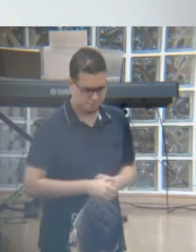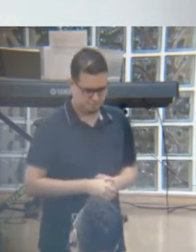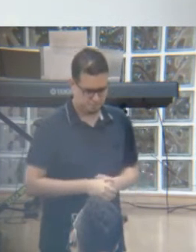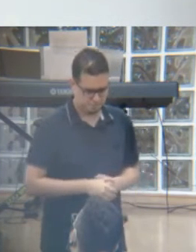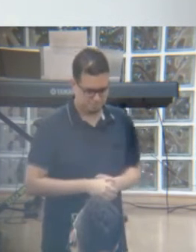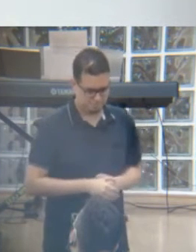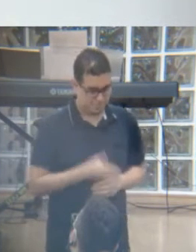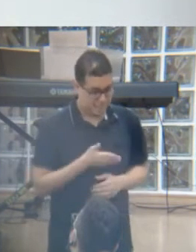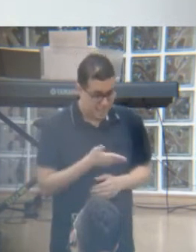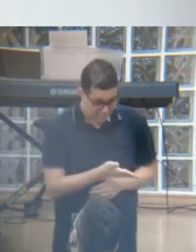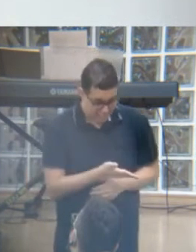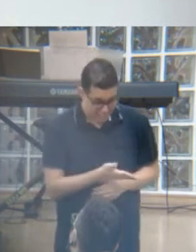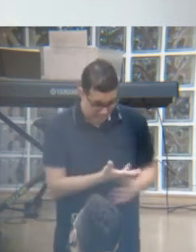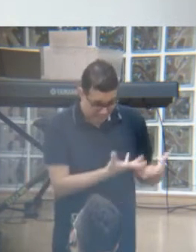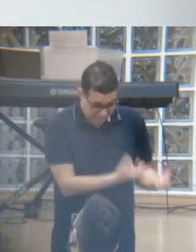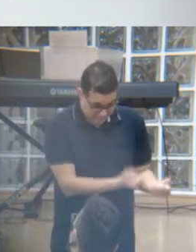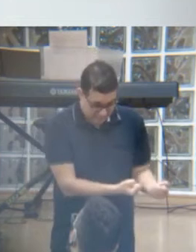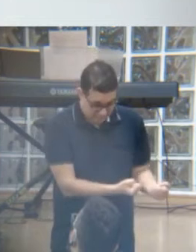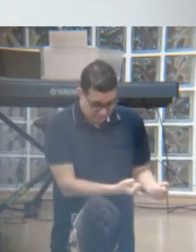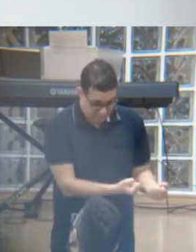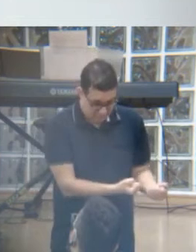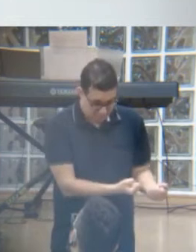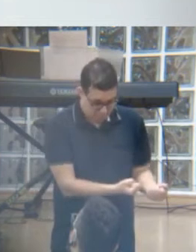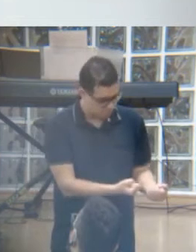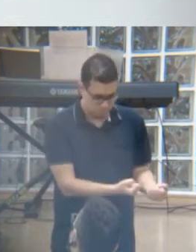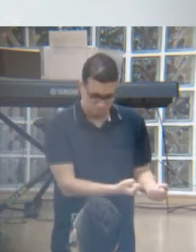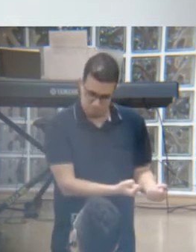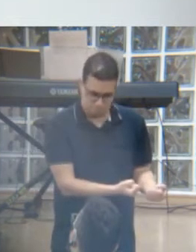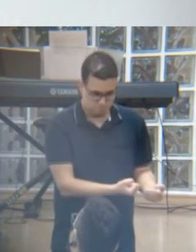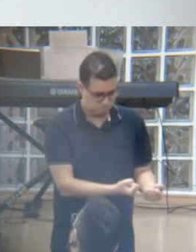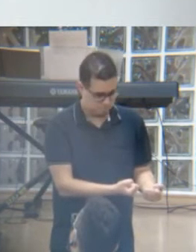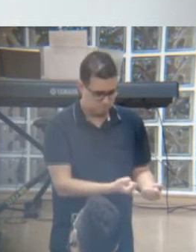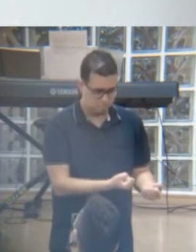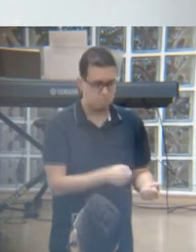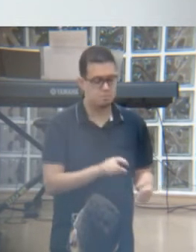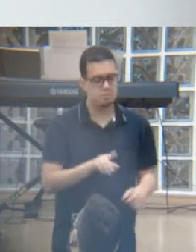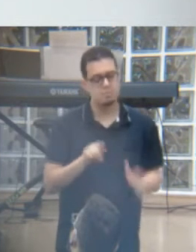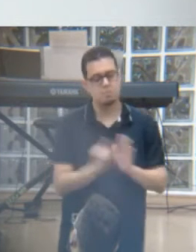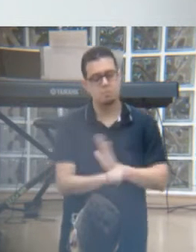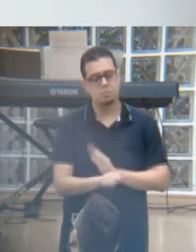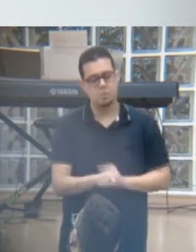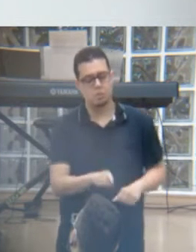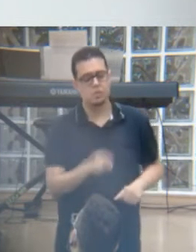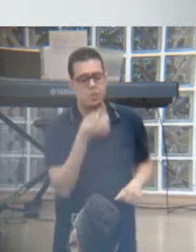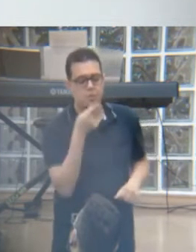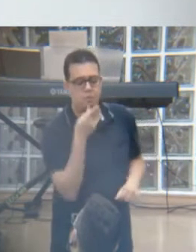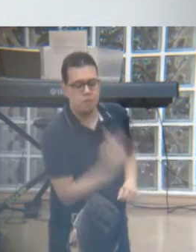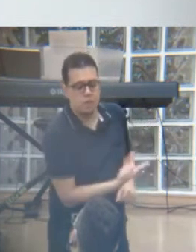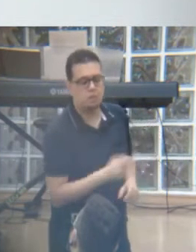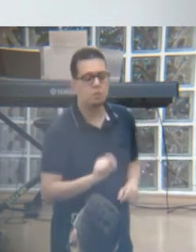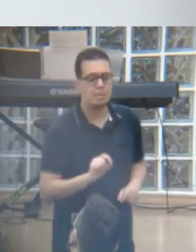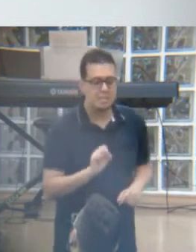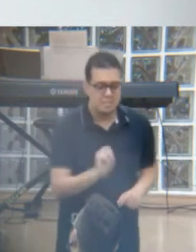aceito. O que você faria? O que você diria se estivesse diante do